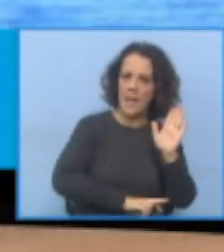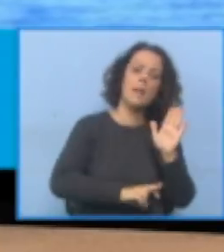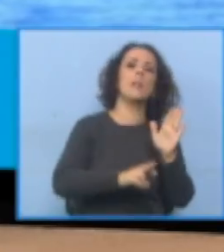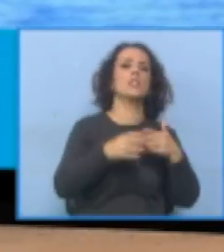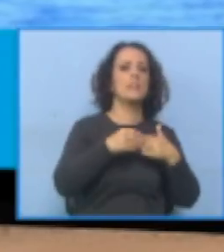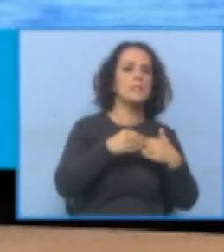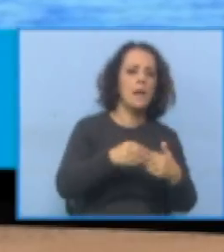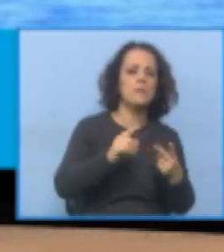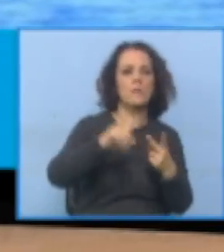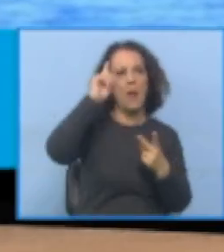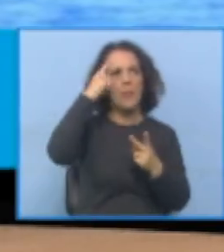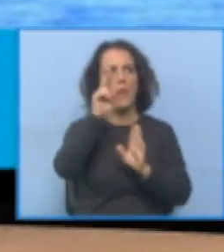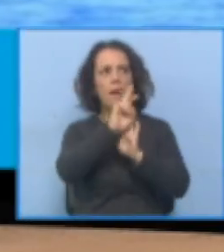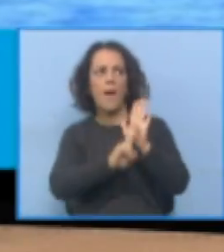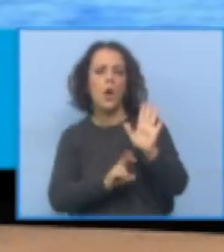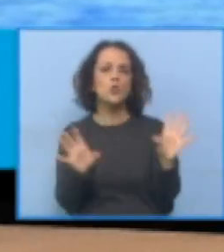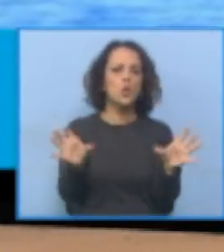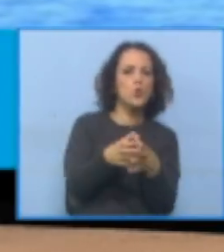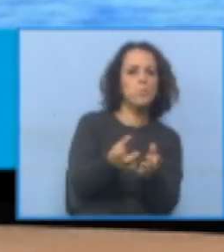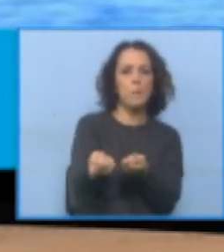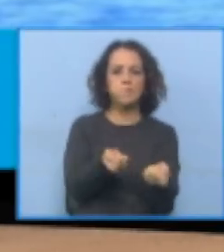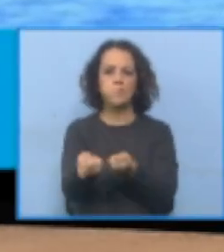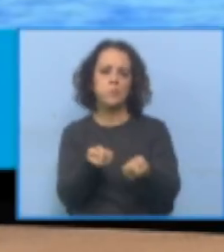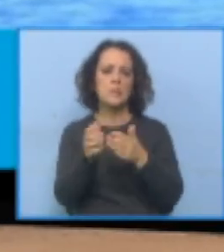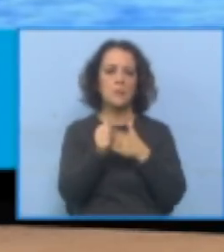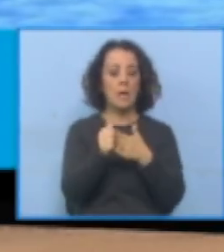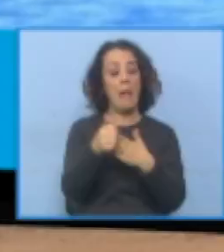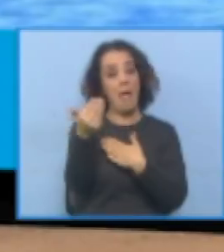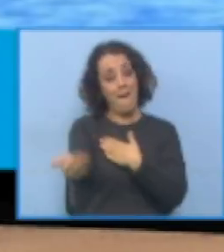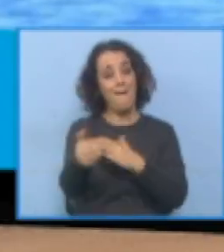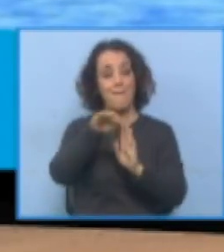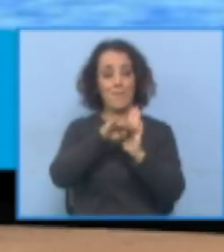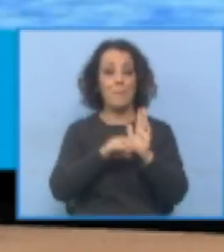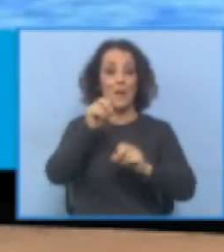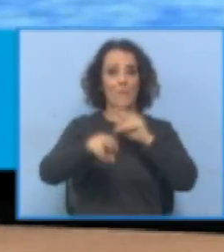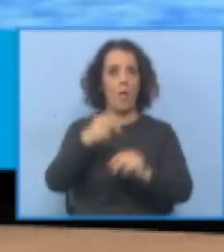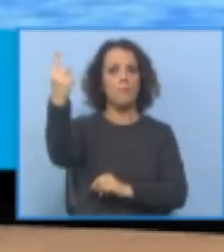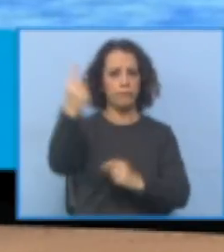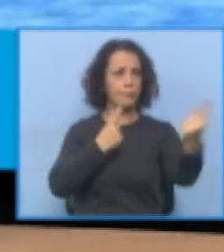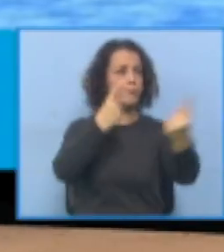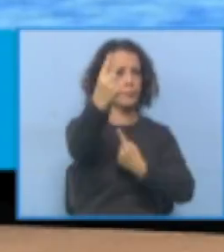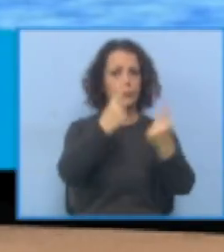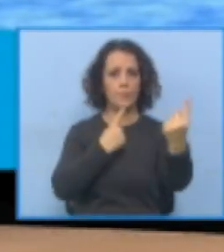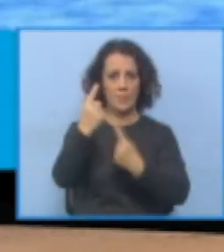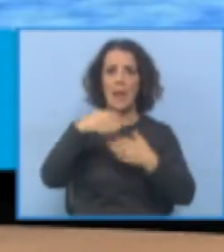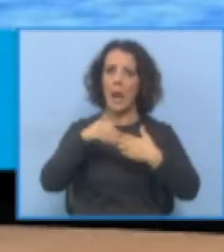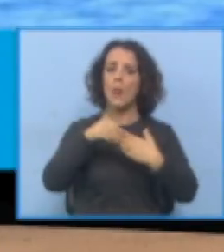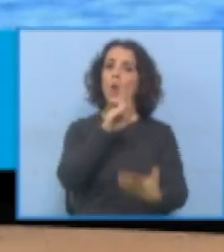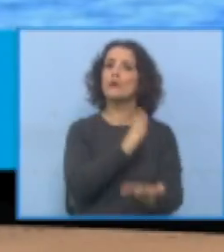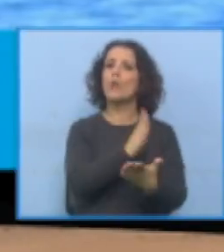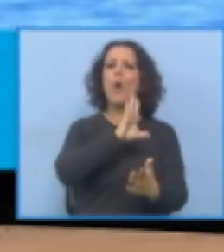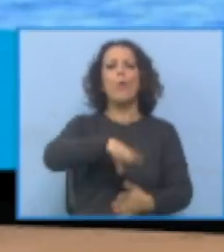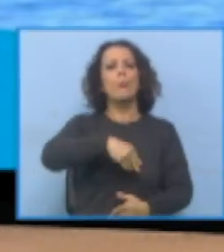grupos, e isso temos lá no Inovare, vão estar lá líderes não só do mundo religioso e do